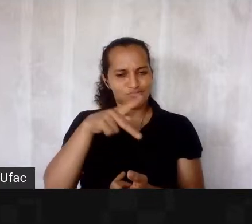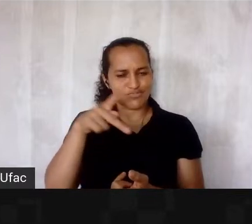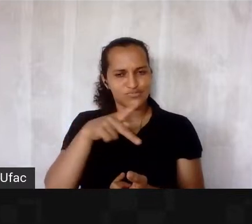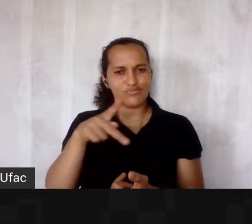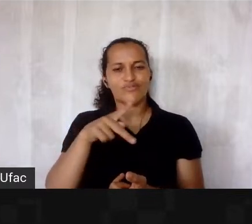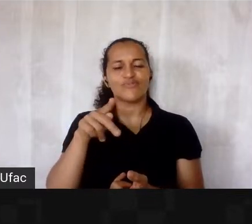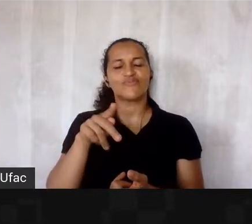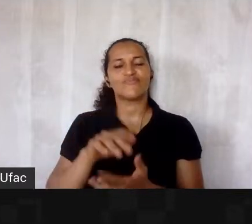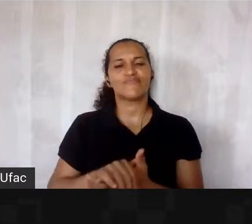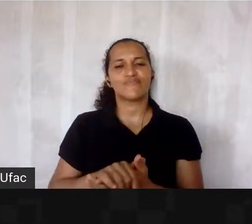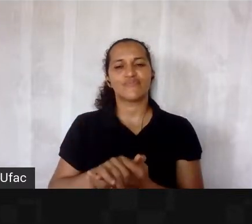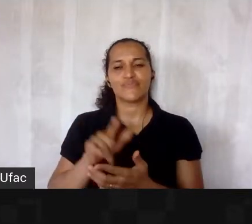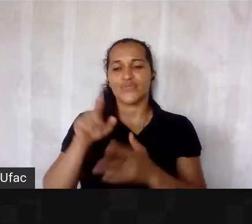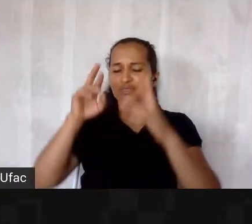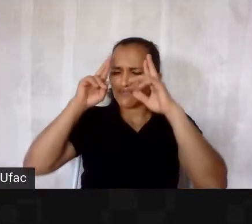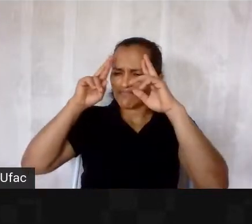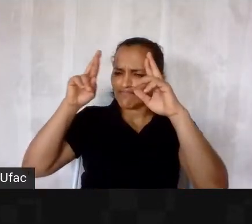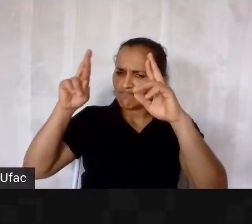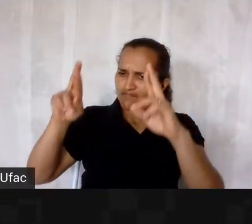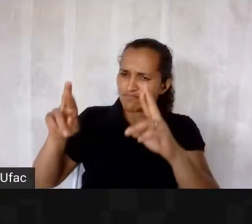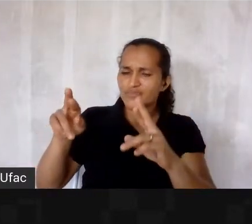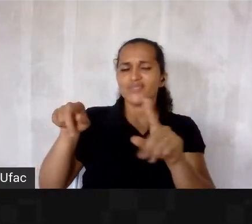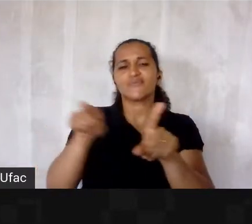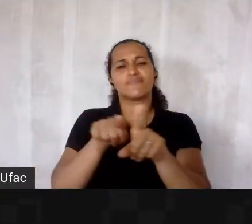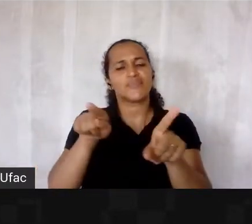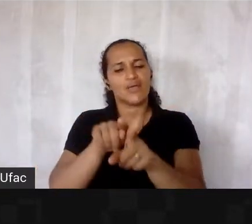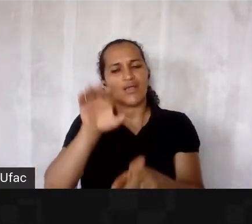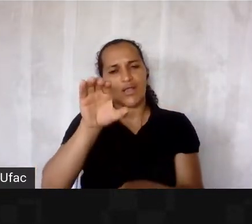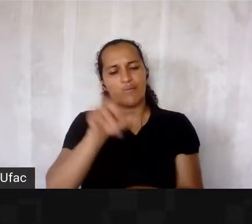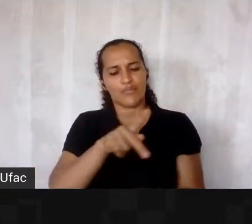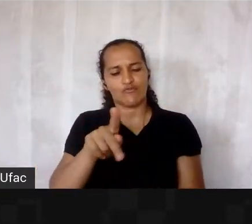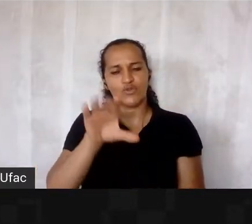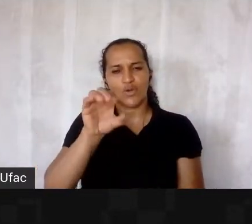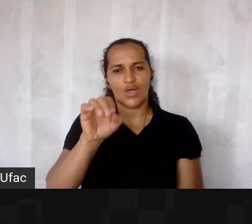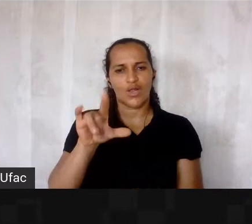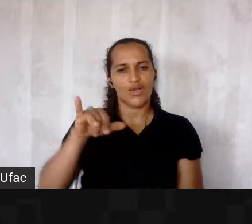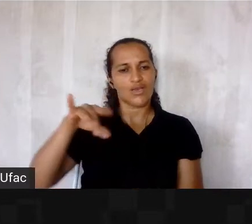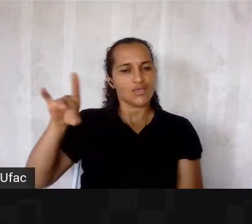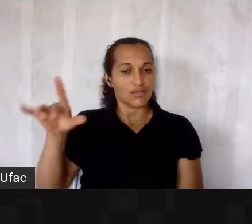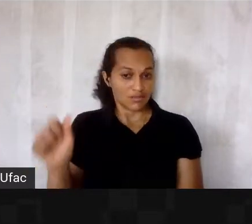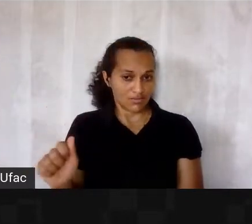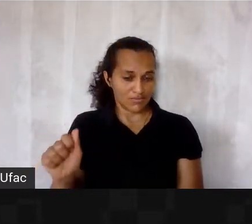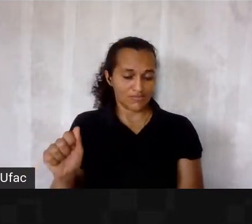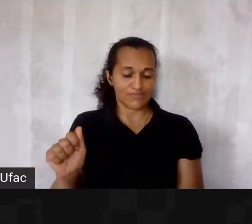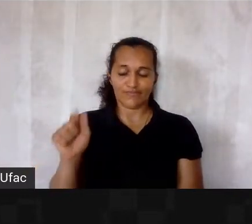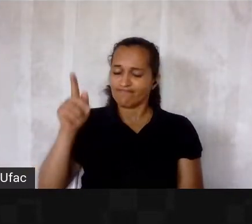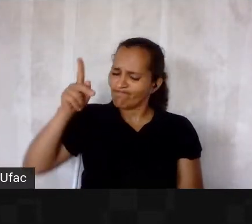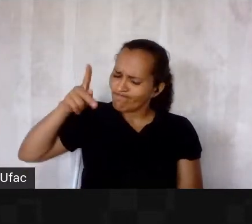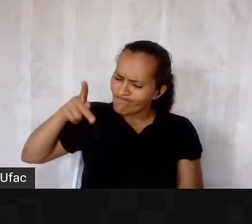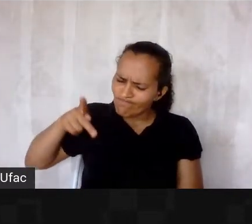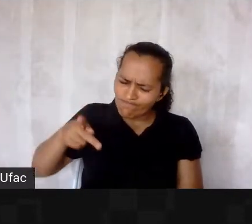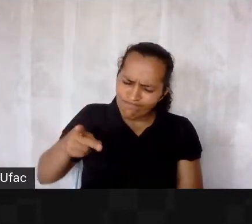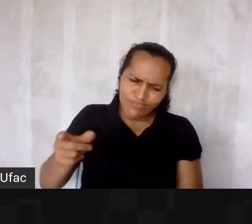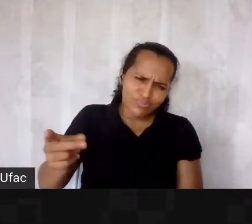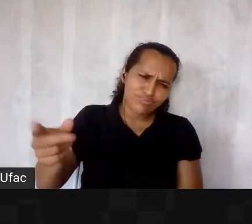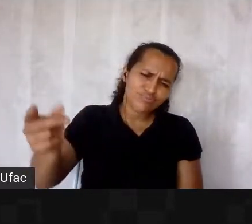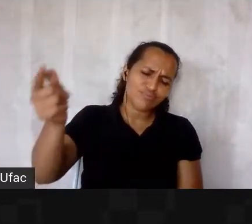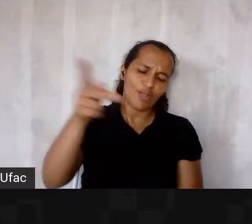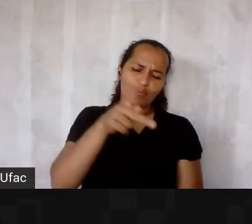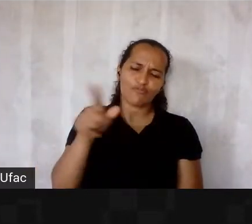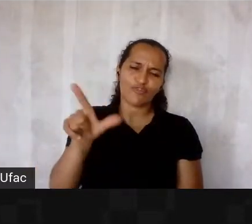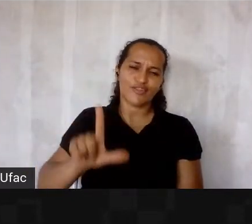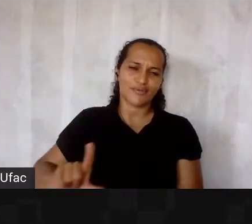Muito respeito e admiração pela professora Linda Batista, nossa eterna professora de literatura.